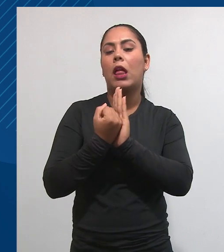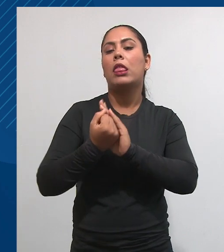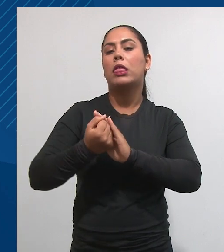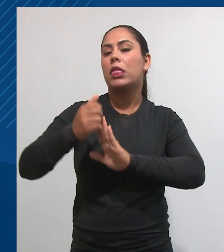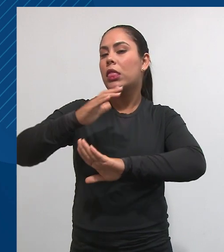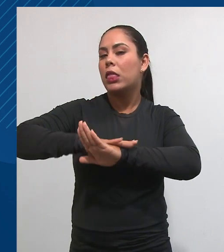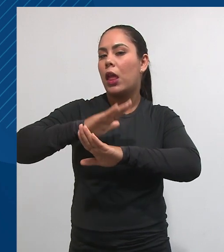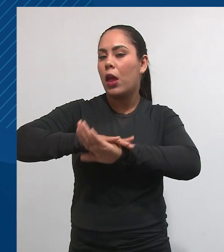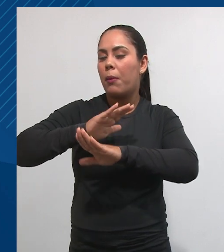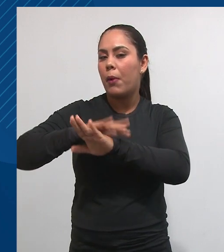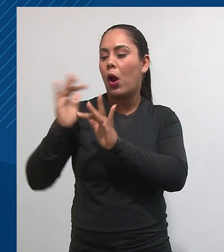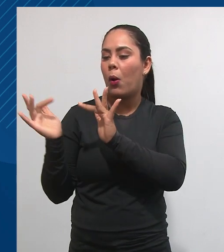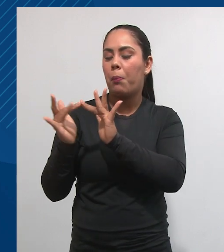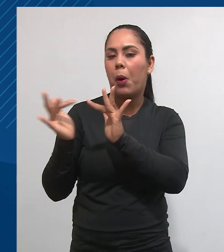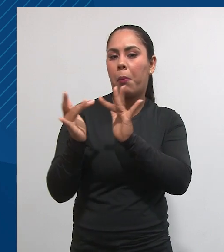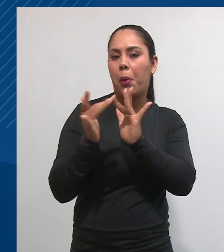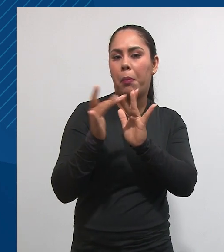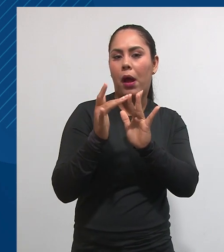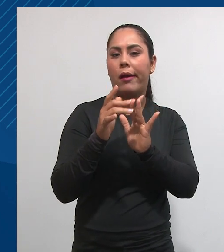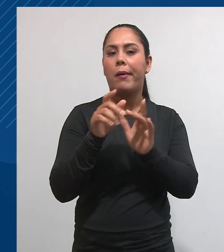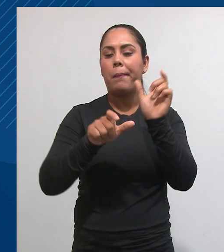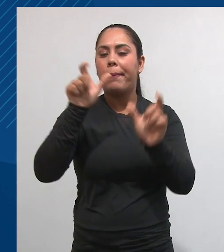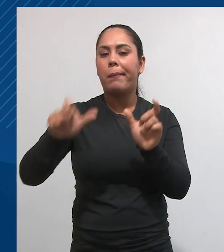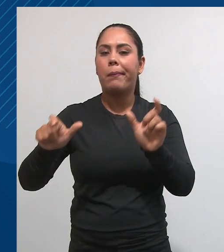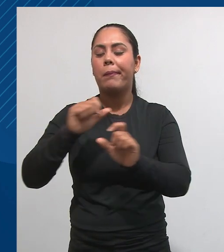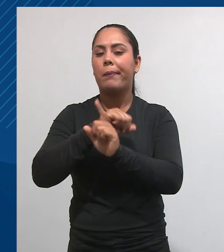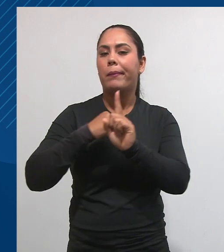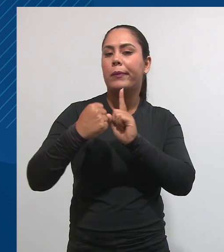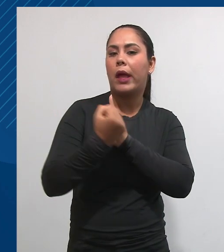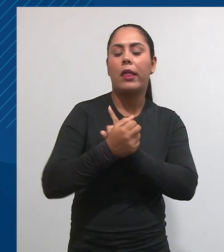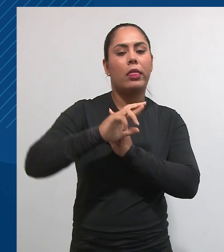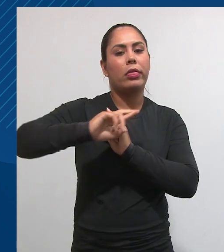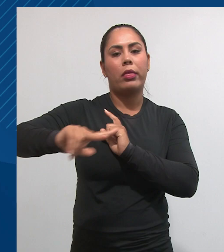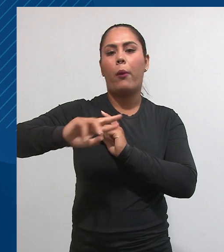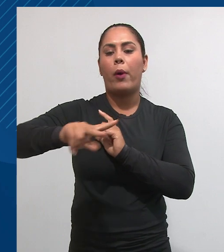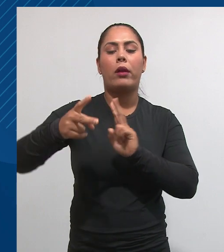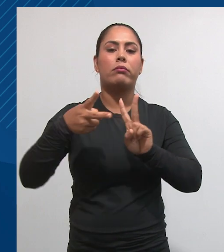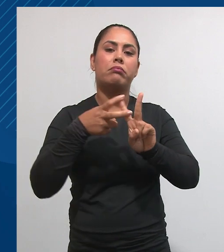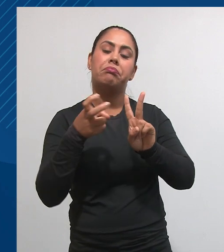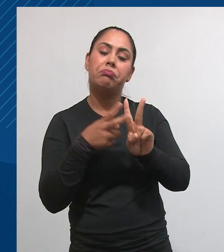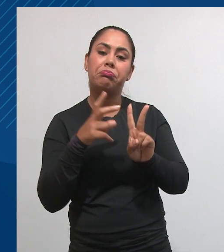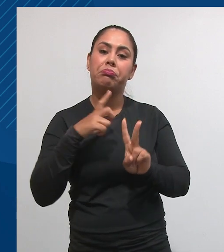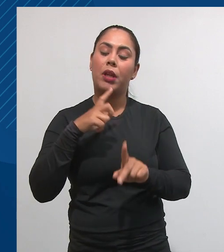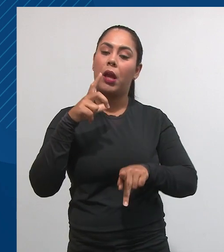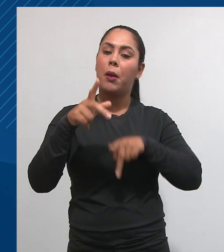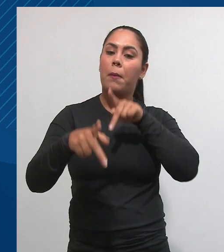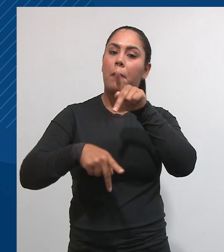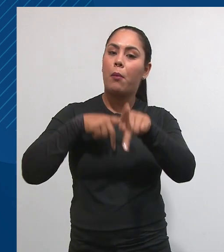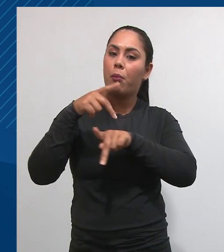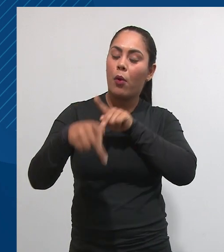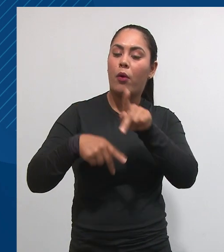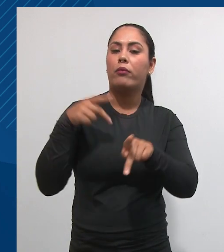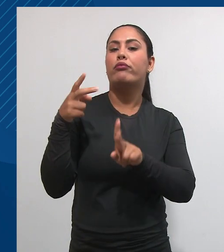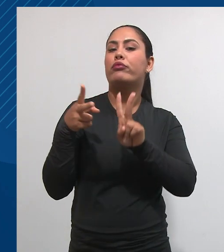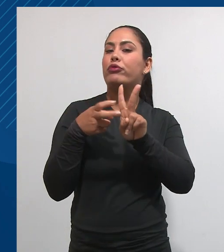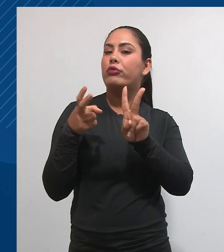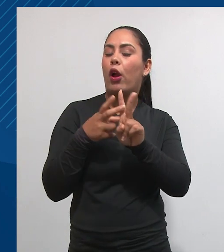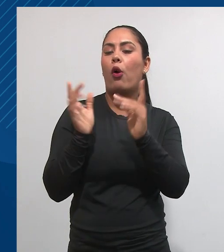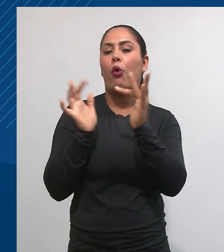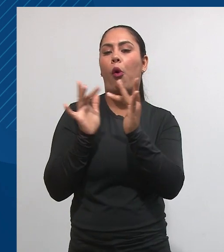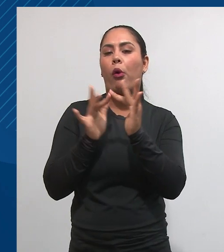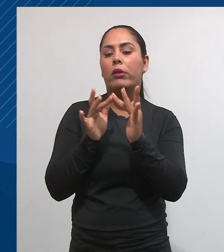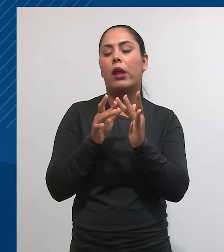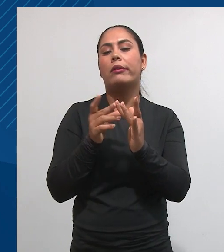de contato com a sociedade não indígena. Existem povos indígenas de contato mais antigo, como